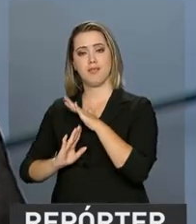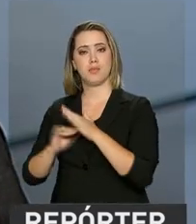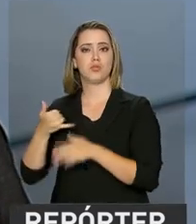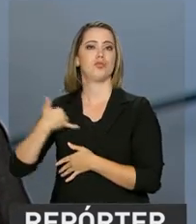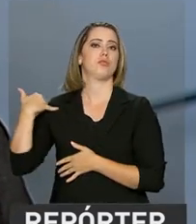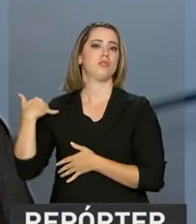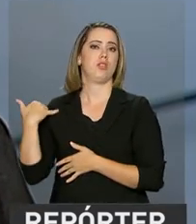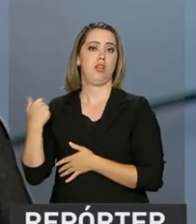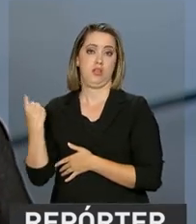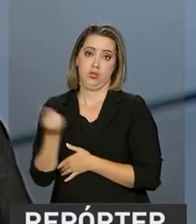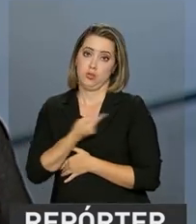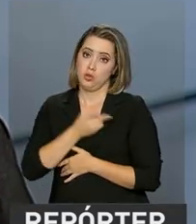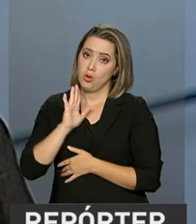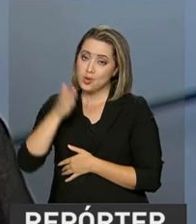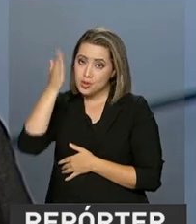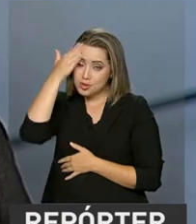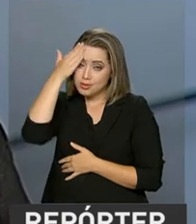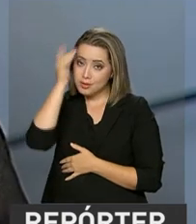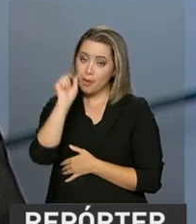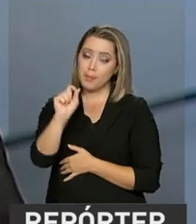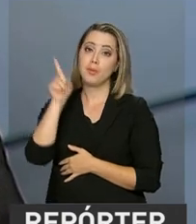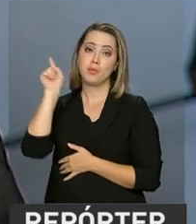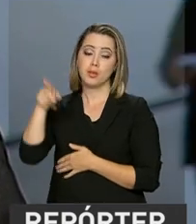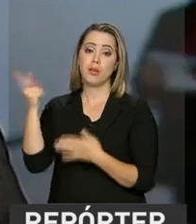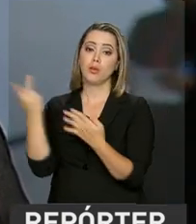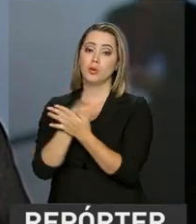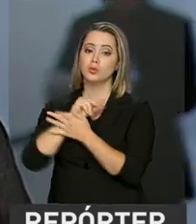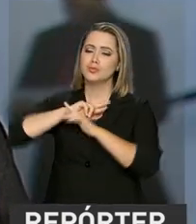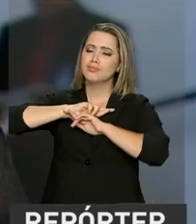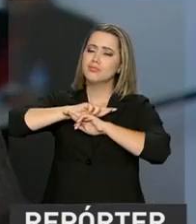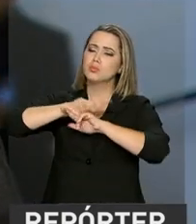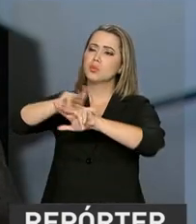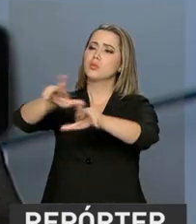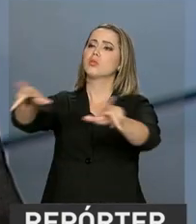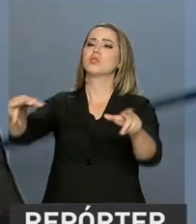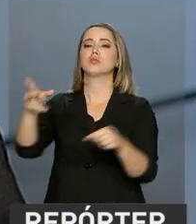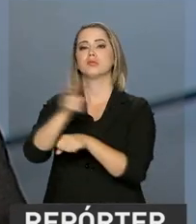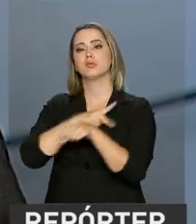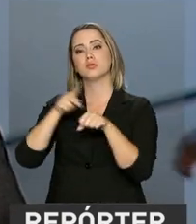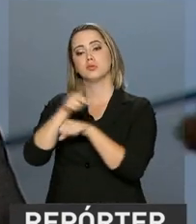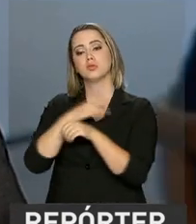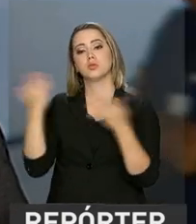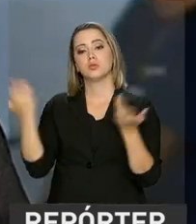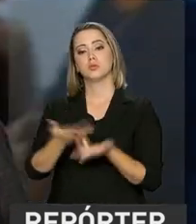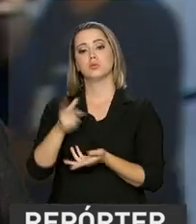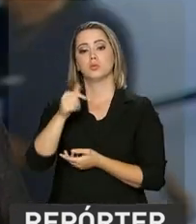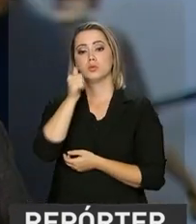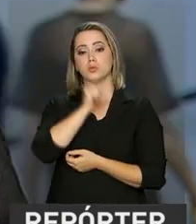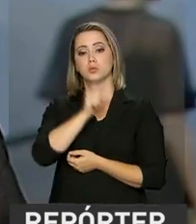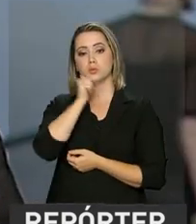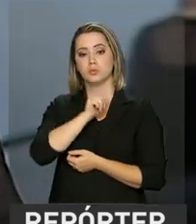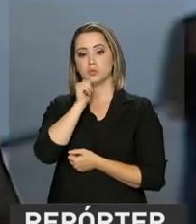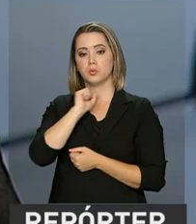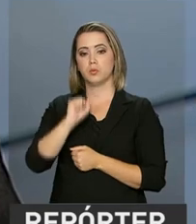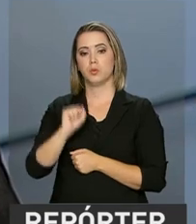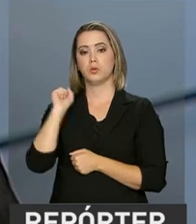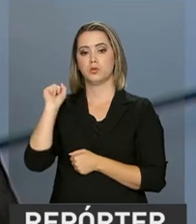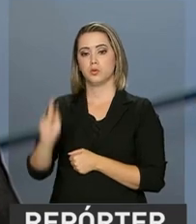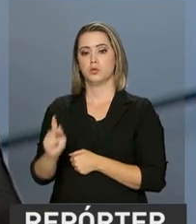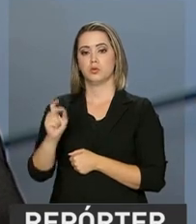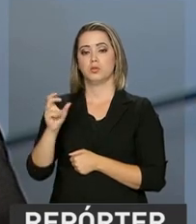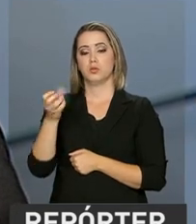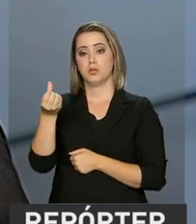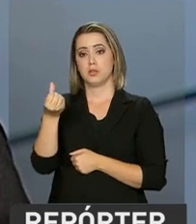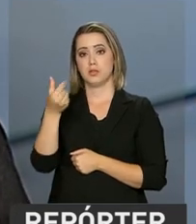E nós sabemos que isso já é uma realidade na maioria dos países. Hoje, a mulher pode se aposentar